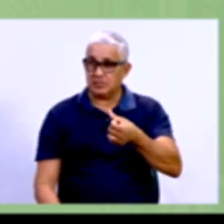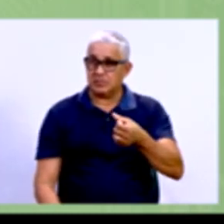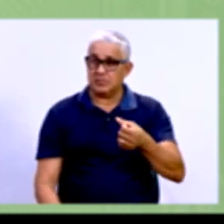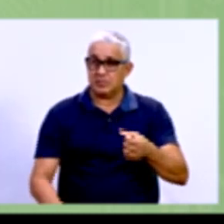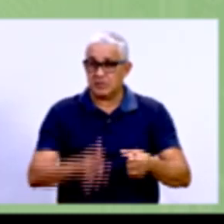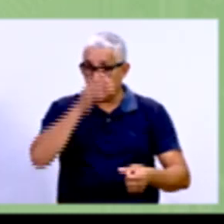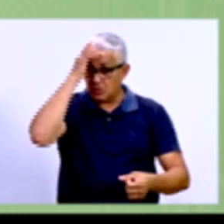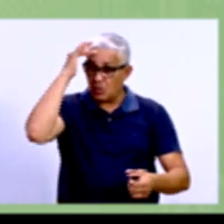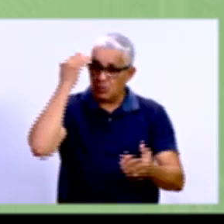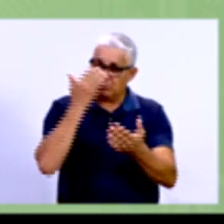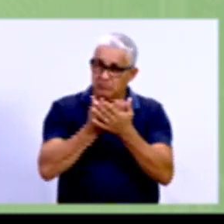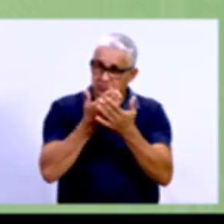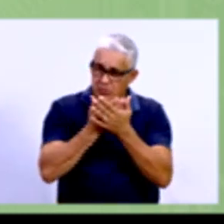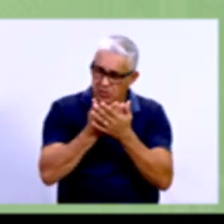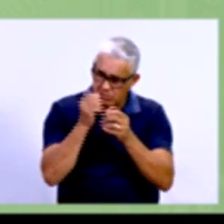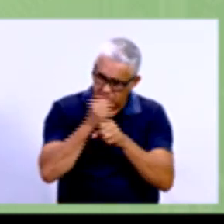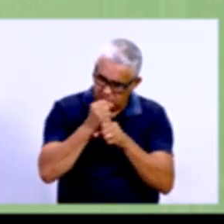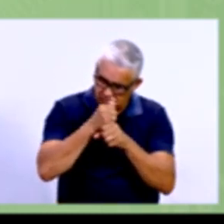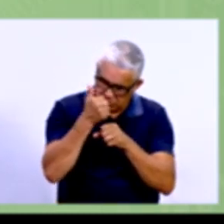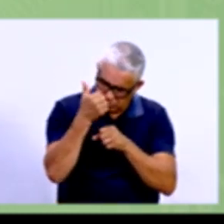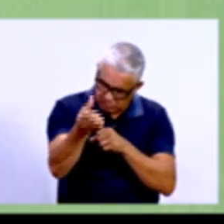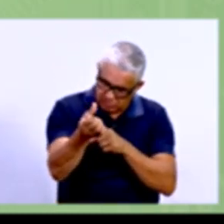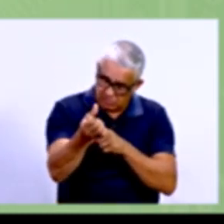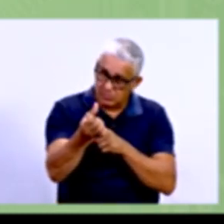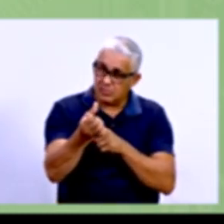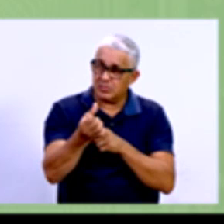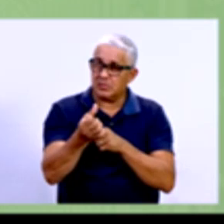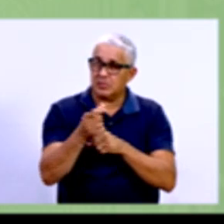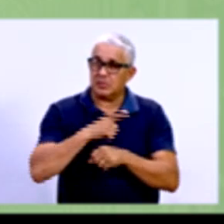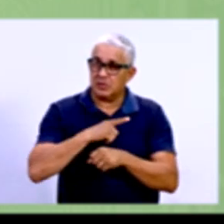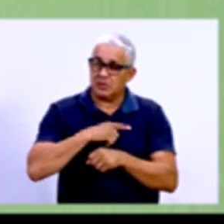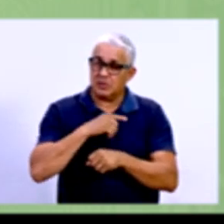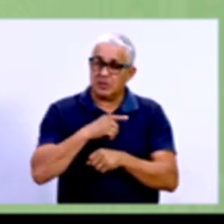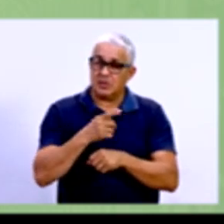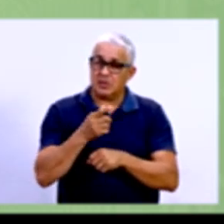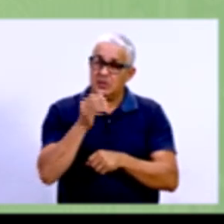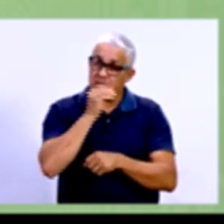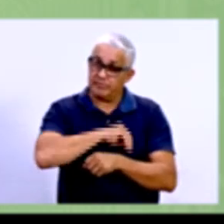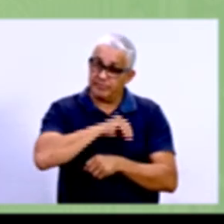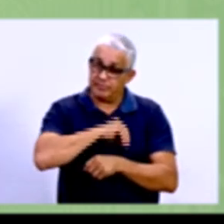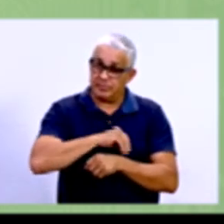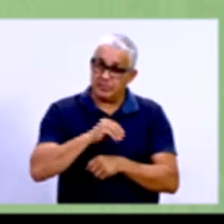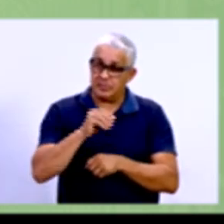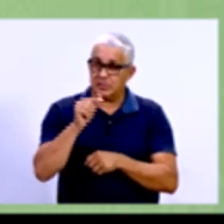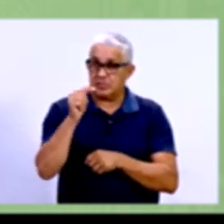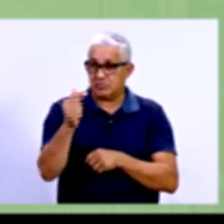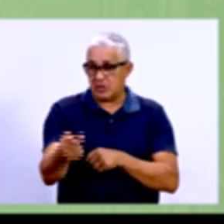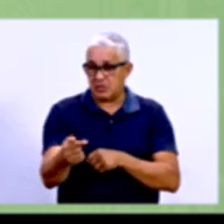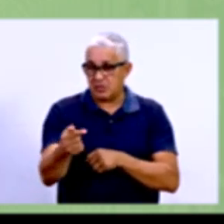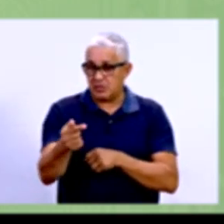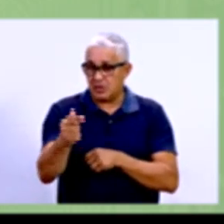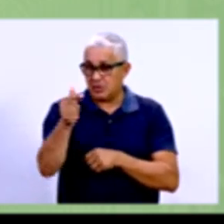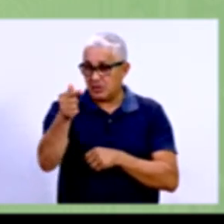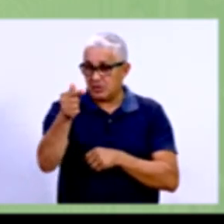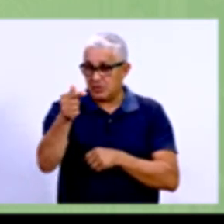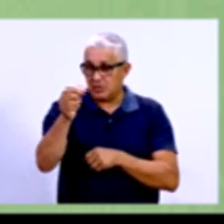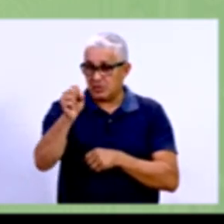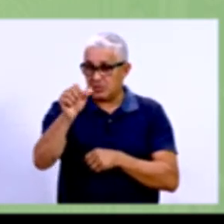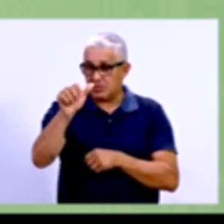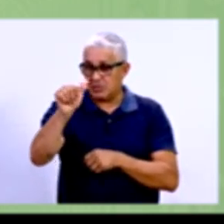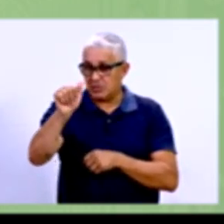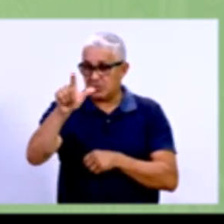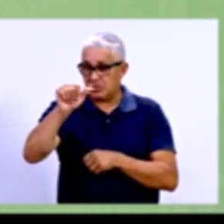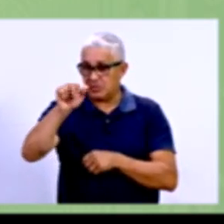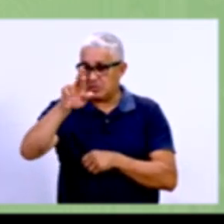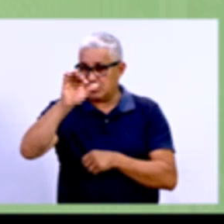estudado 16 anos, ela, no caso, vai ter uma renda de 7 salários mínimos. Deixando claro, pessoal, que dentro